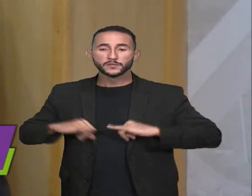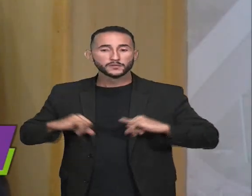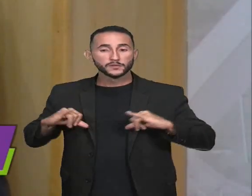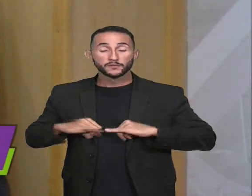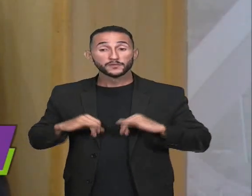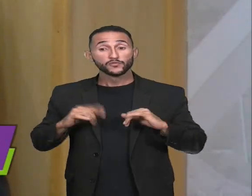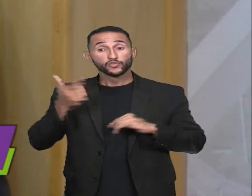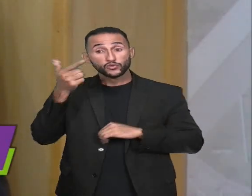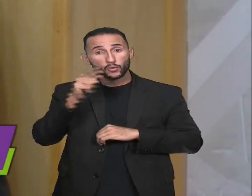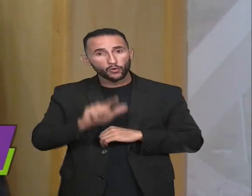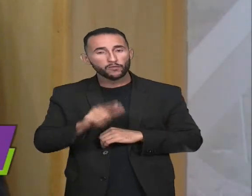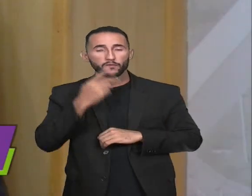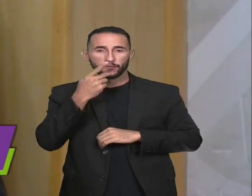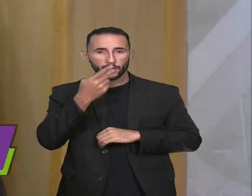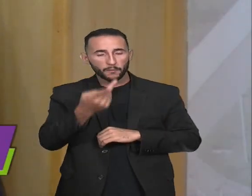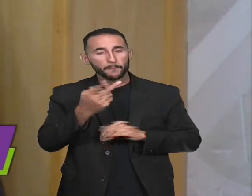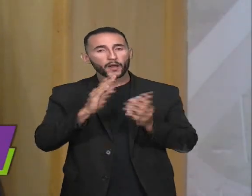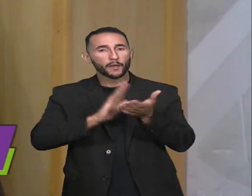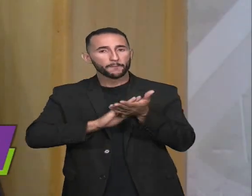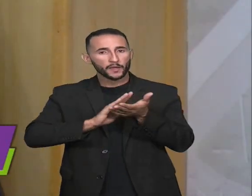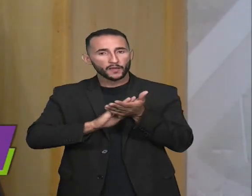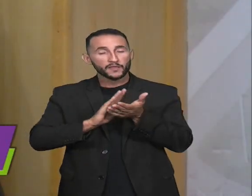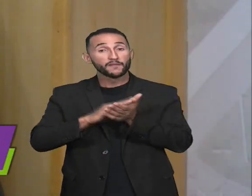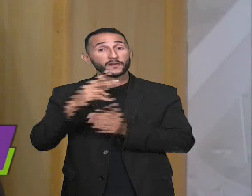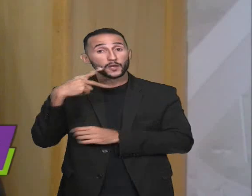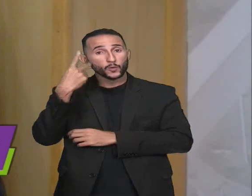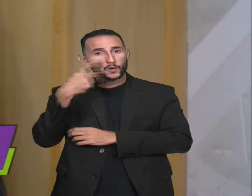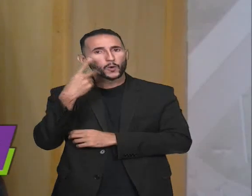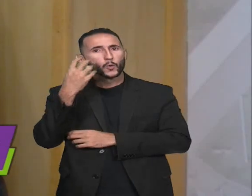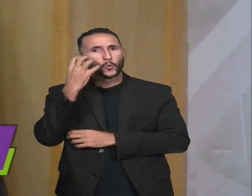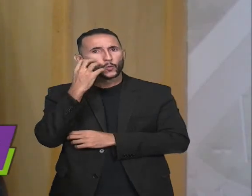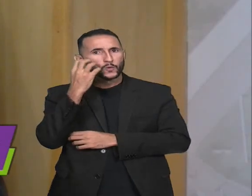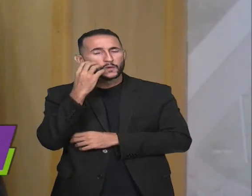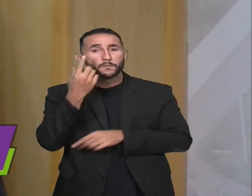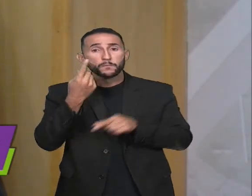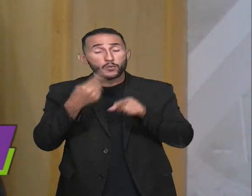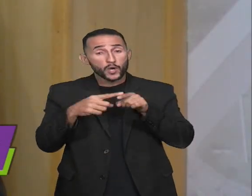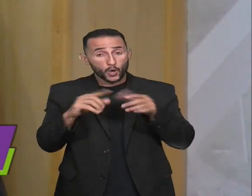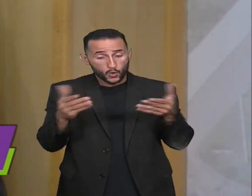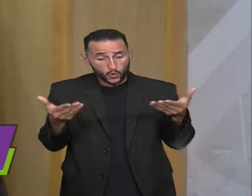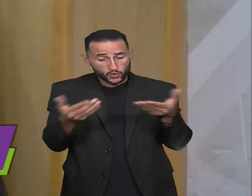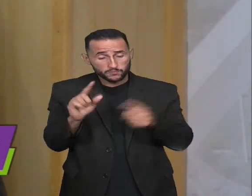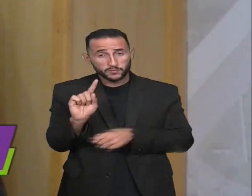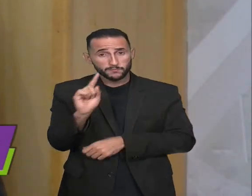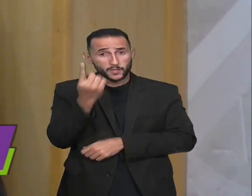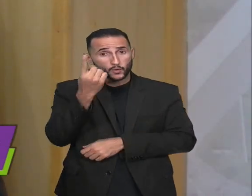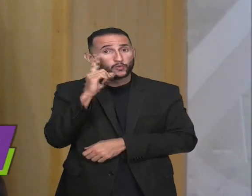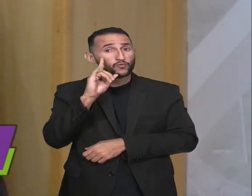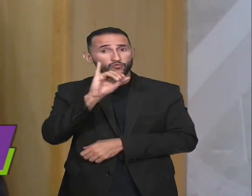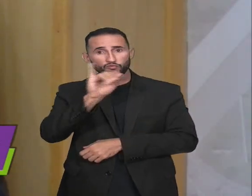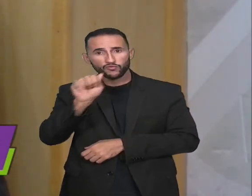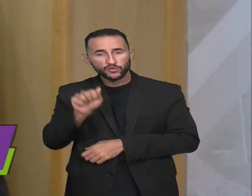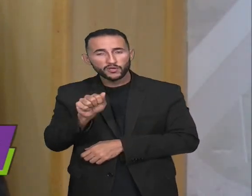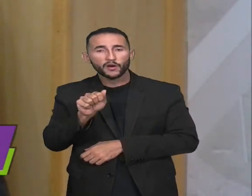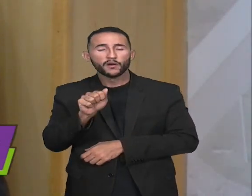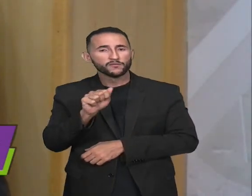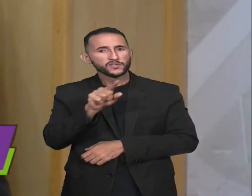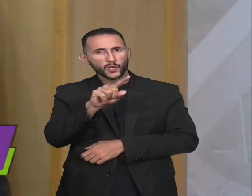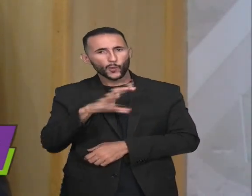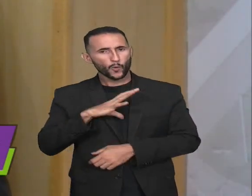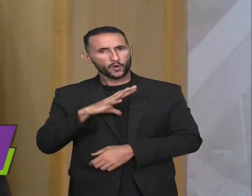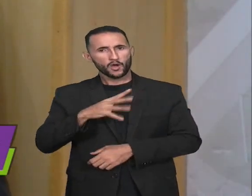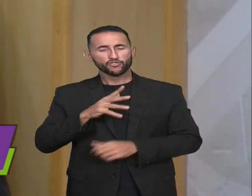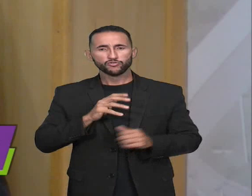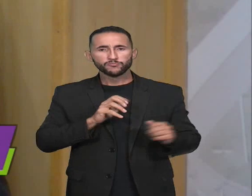parabéns vereadora Lúcia Por levantar esse tema no primeiro dia E daqui pra frente vamos ver se a comissão de saúde eh